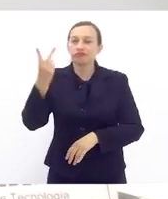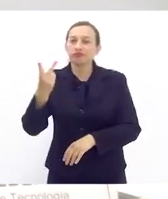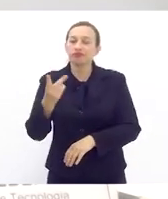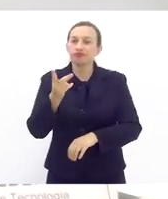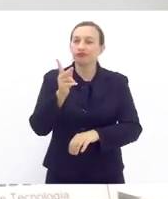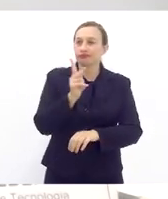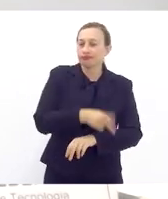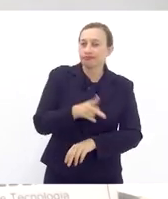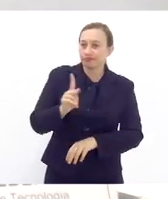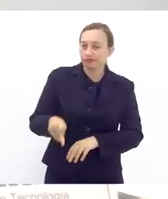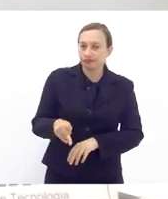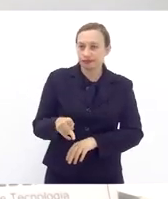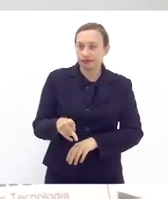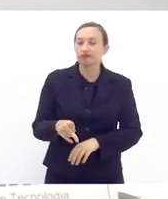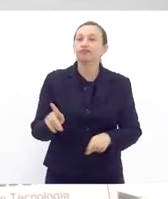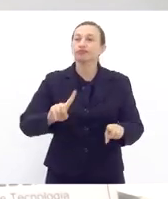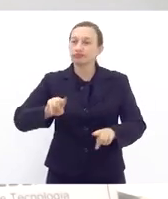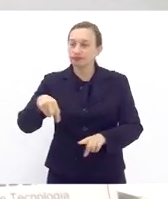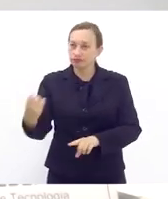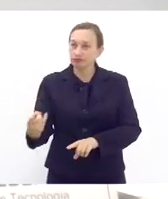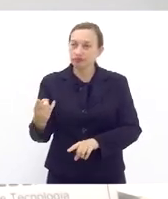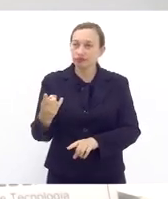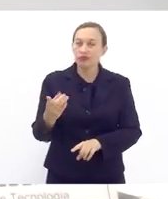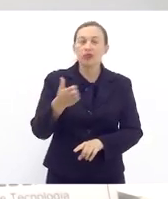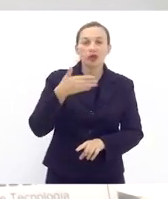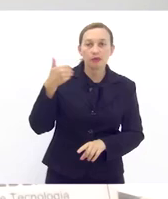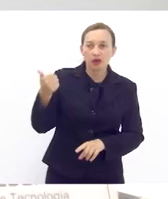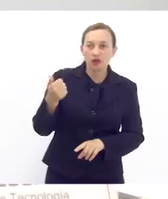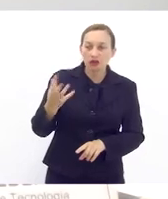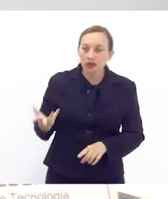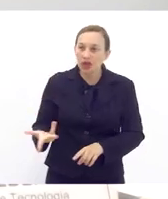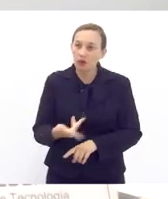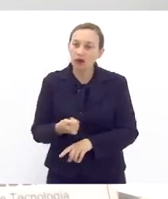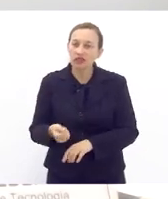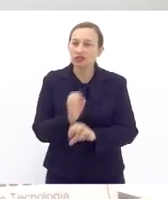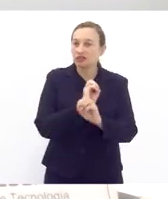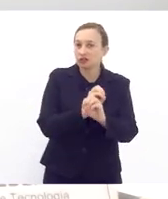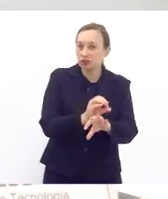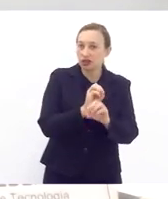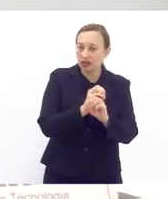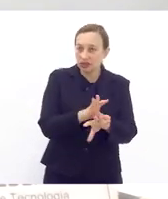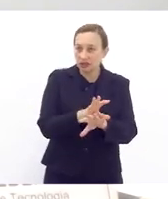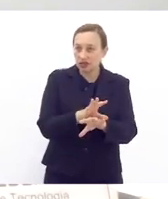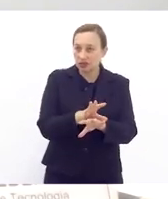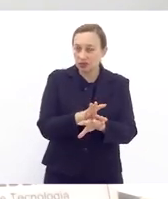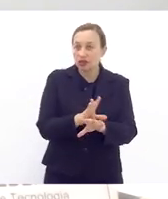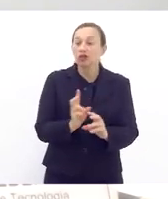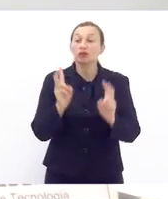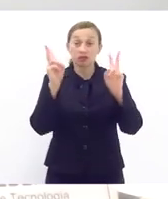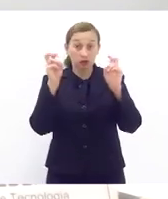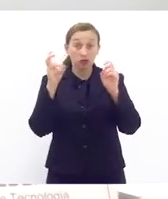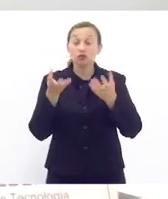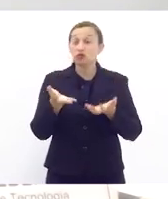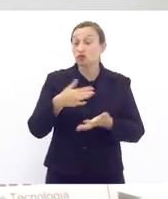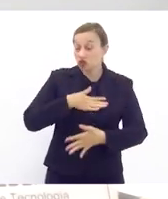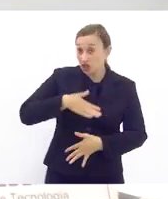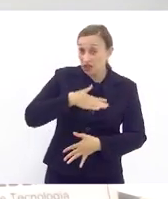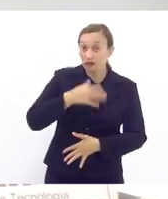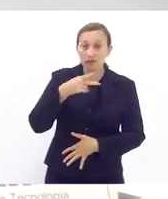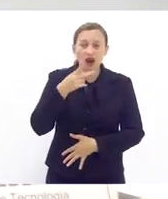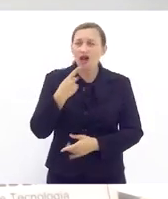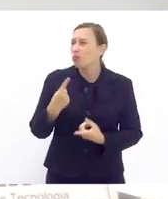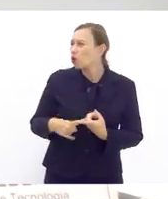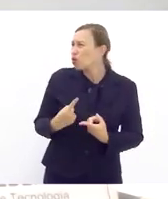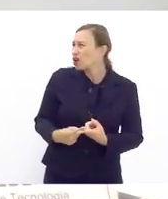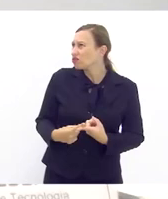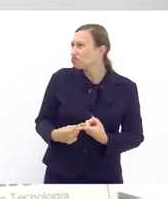diretriz que eu considero muito importante é melhoria da qualidade da educação e sobre esse fato eu gostaria de dizer porque